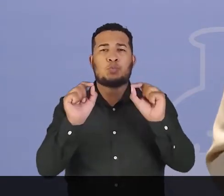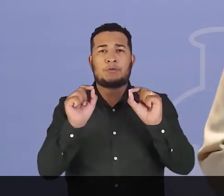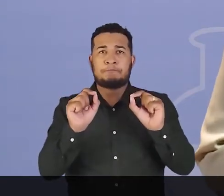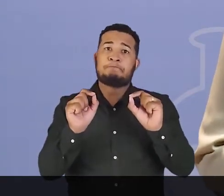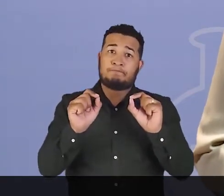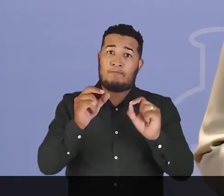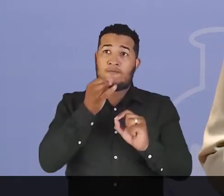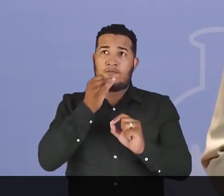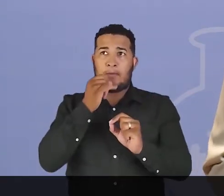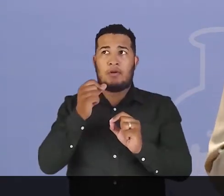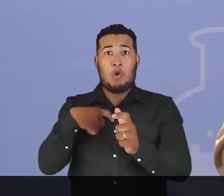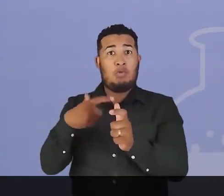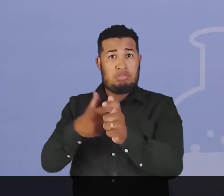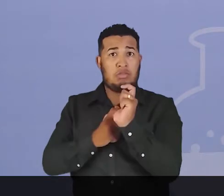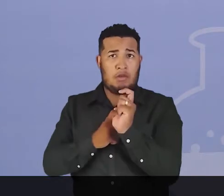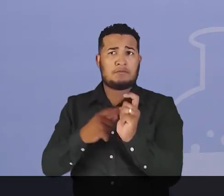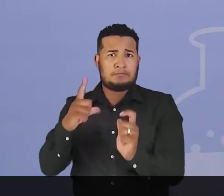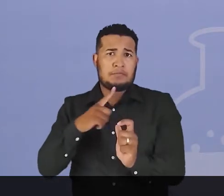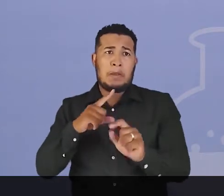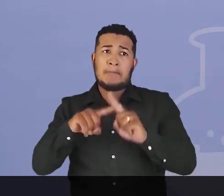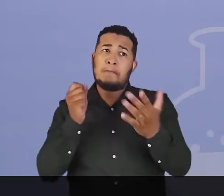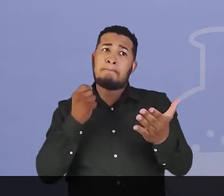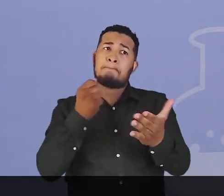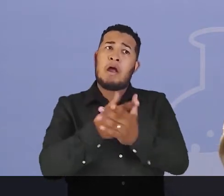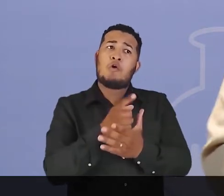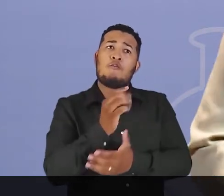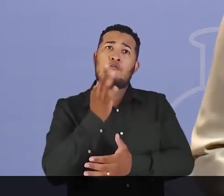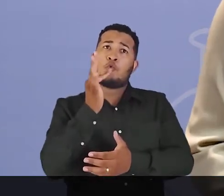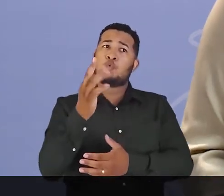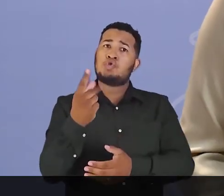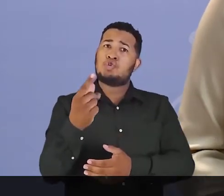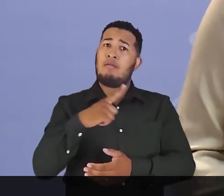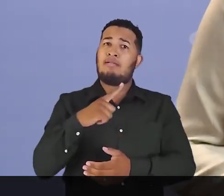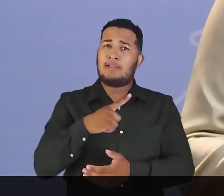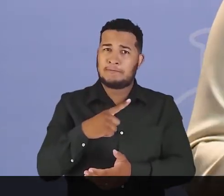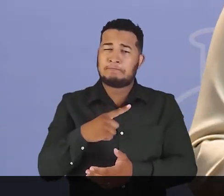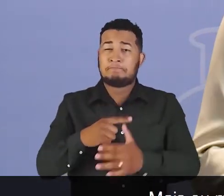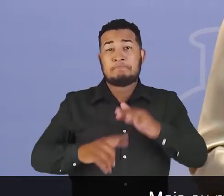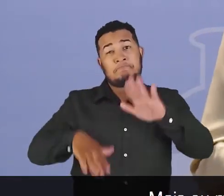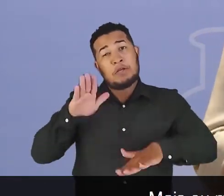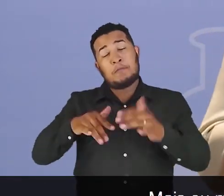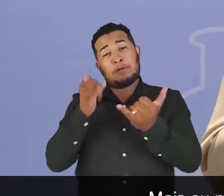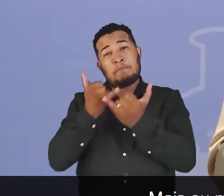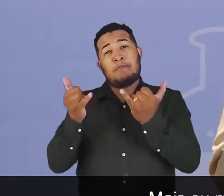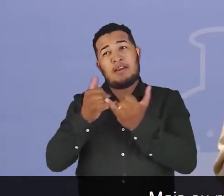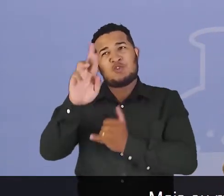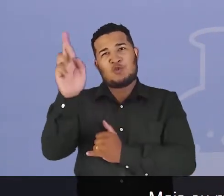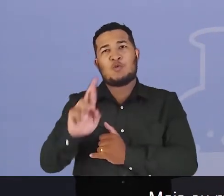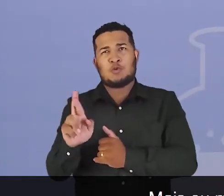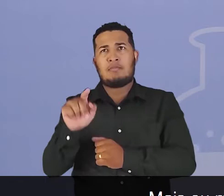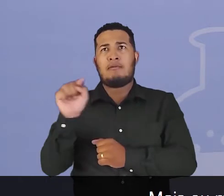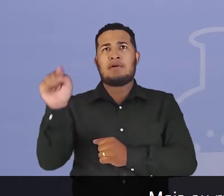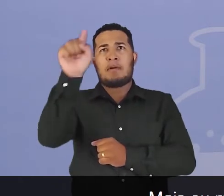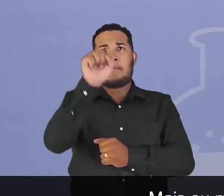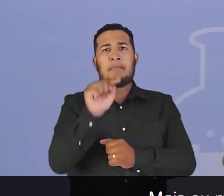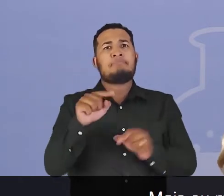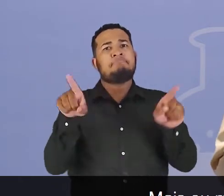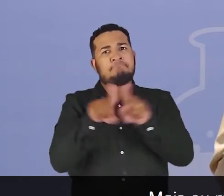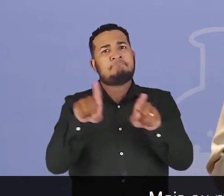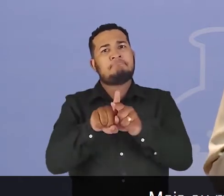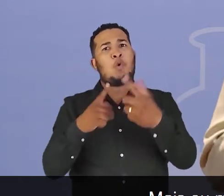menos da seguinte forma: eu devo, não nego, mas eu só pago quando eu puder. Mais ou menos foi o que a Rússia fez e assim